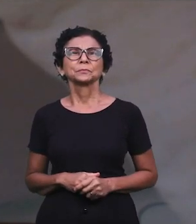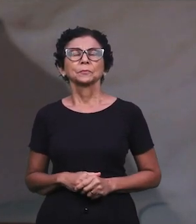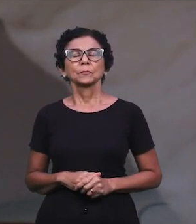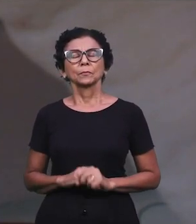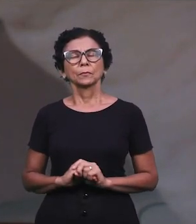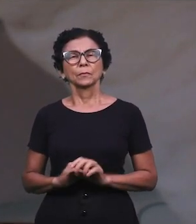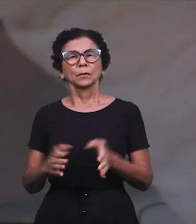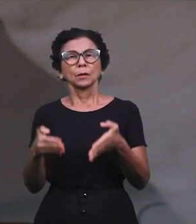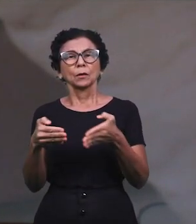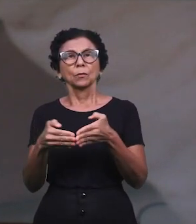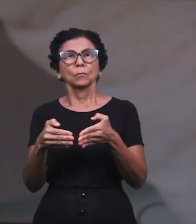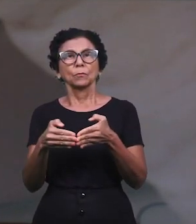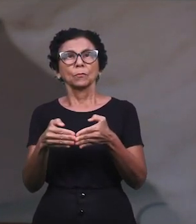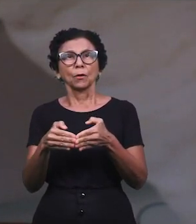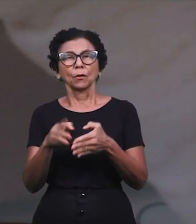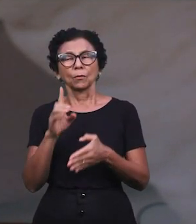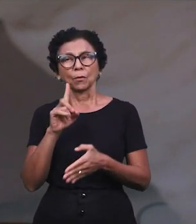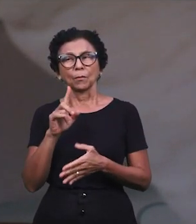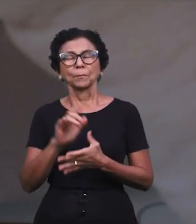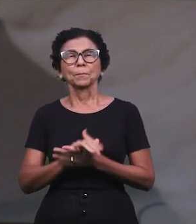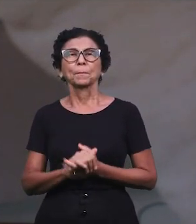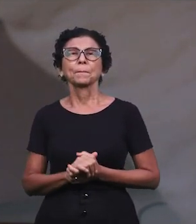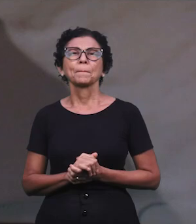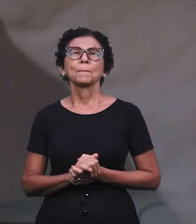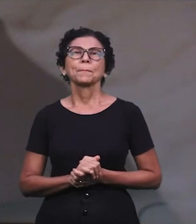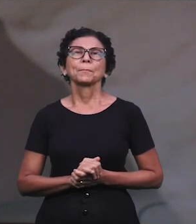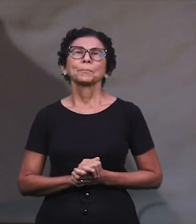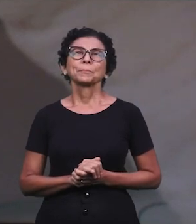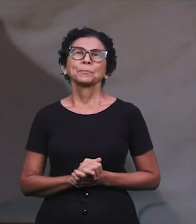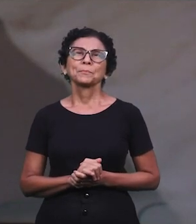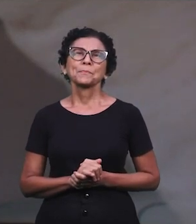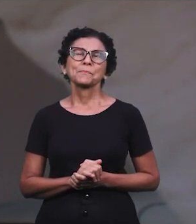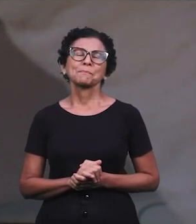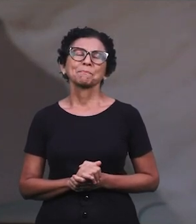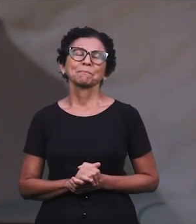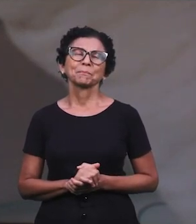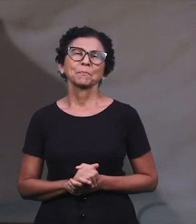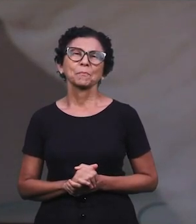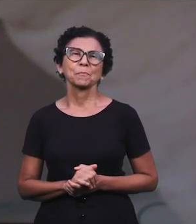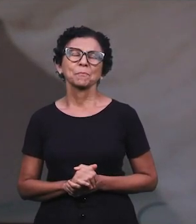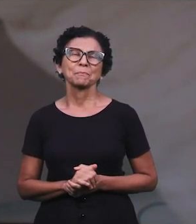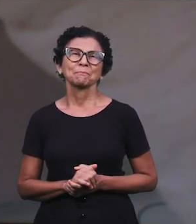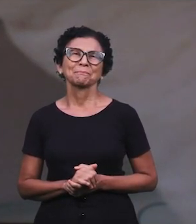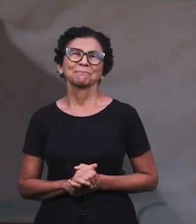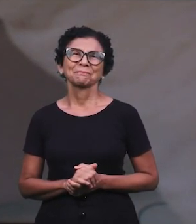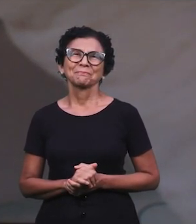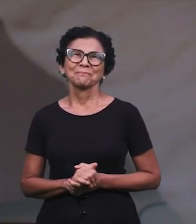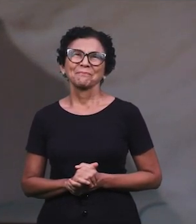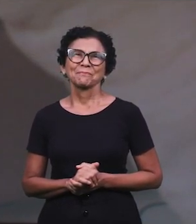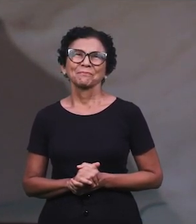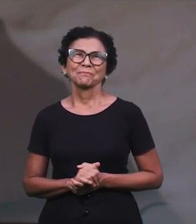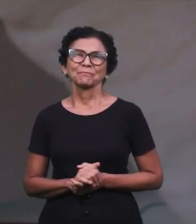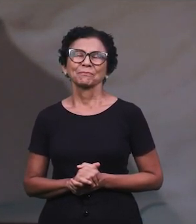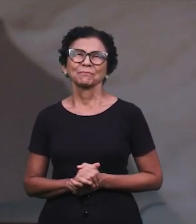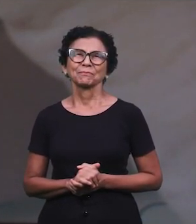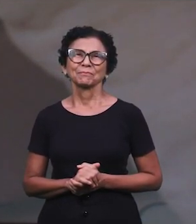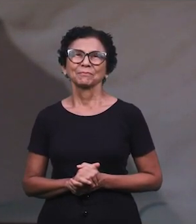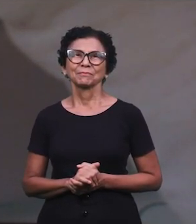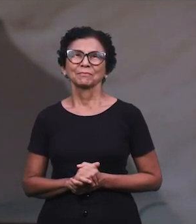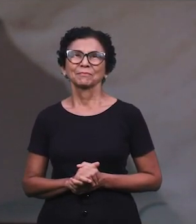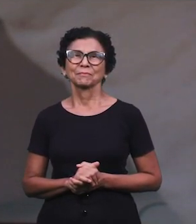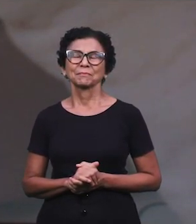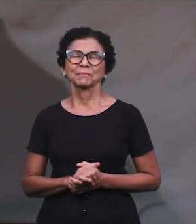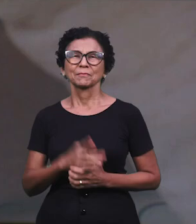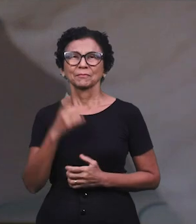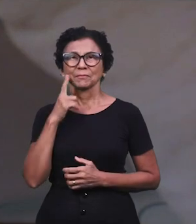central está ali, ó, basicamente, ó. Esse mapa mental é sobre o tema mapa mental, ó. Então, ó, você tem a ideia